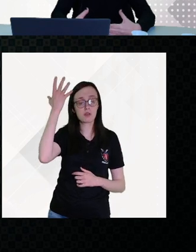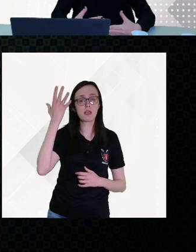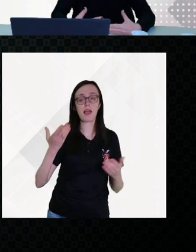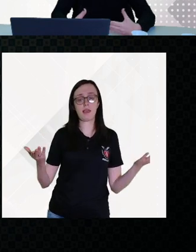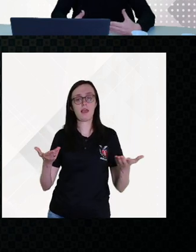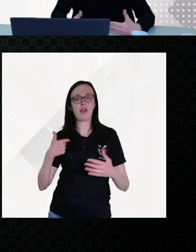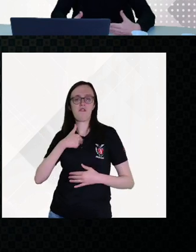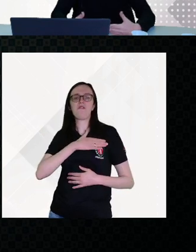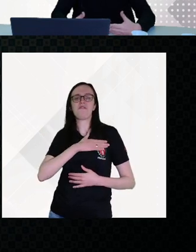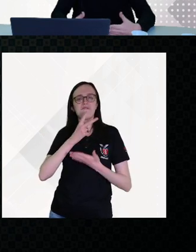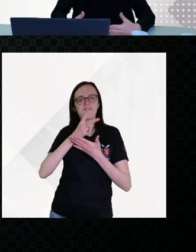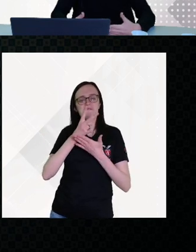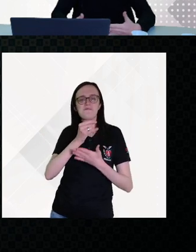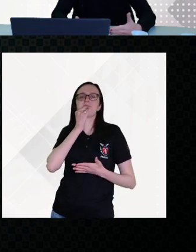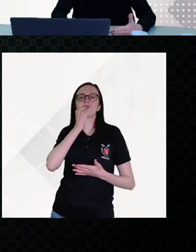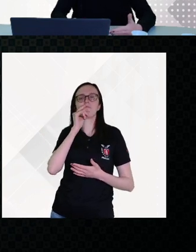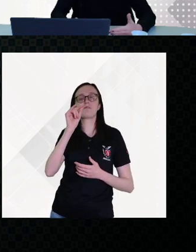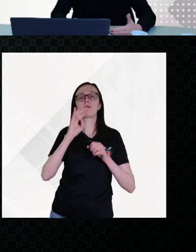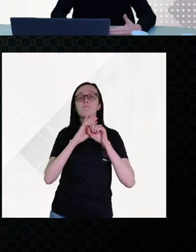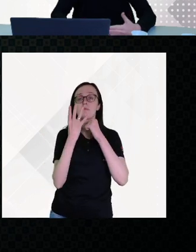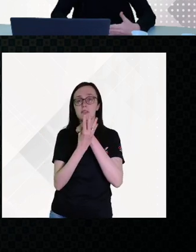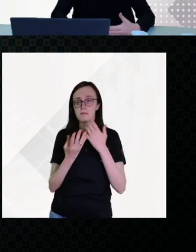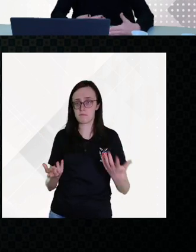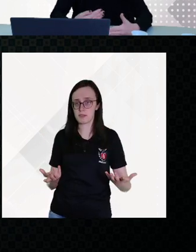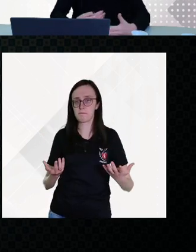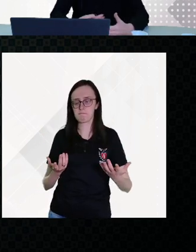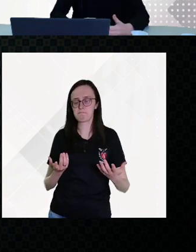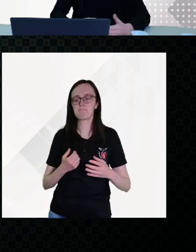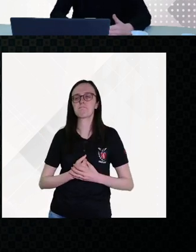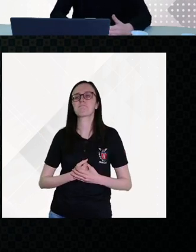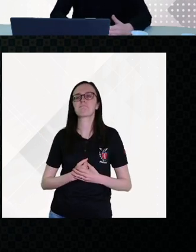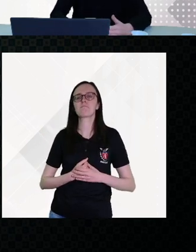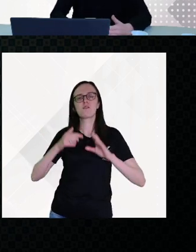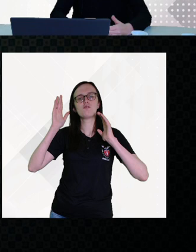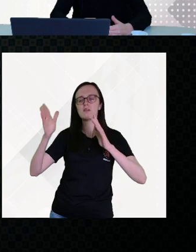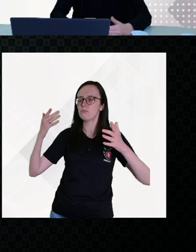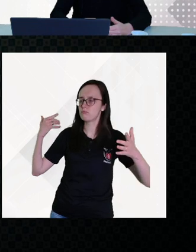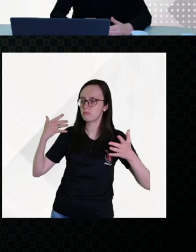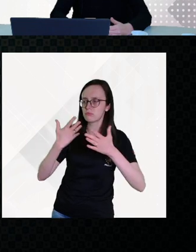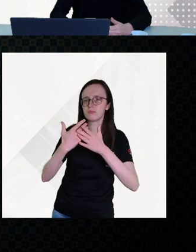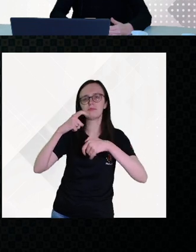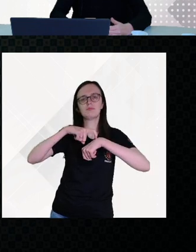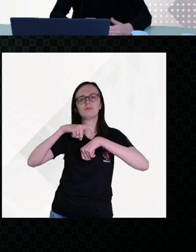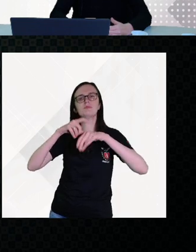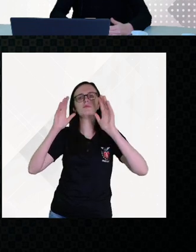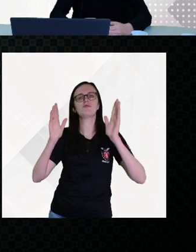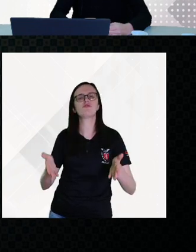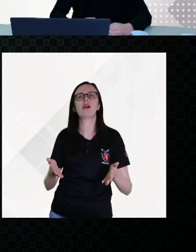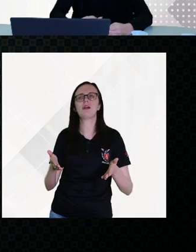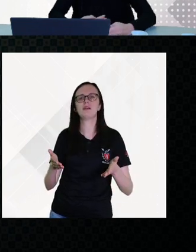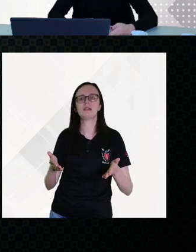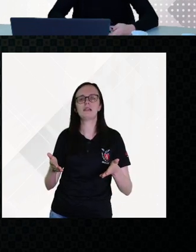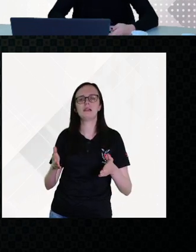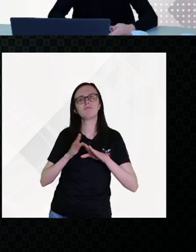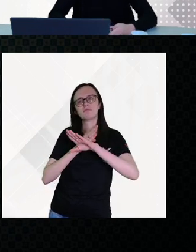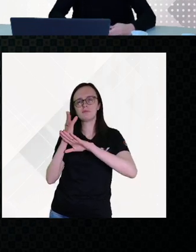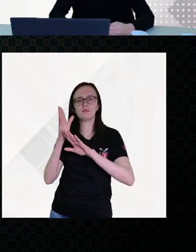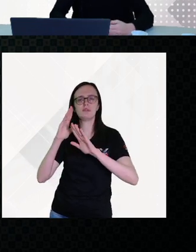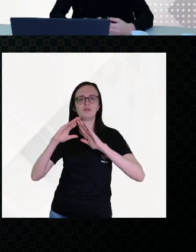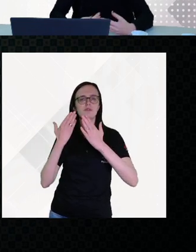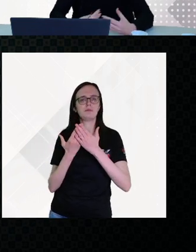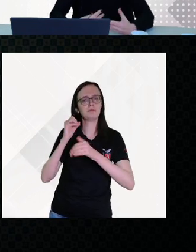eu gosto muito de exemplos da pandemia. Ficou um tempo sem frequentar a